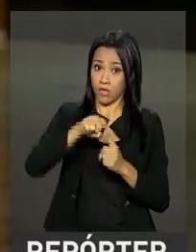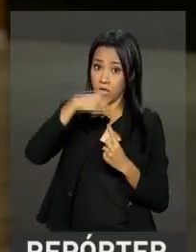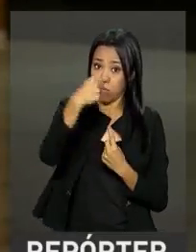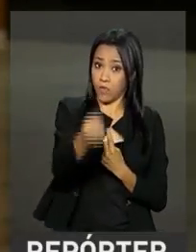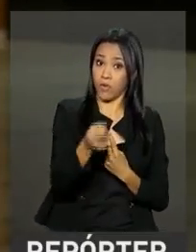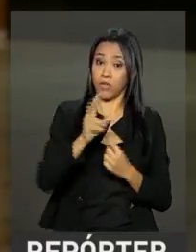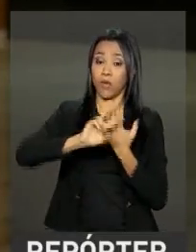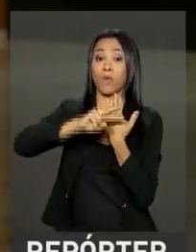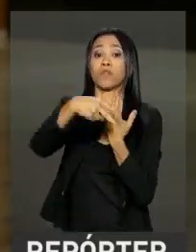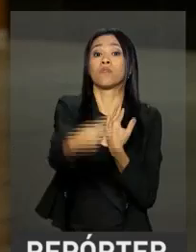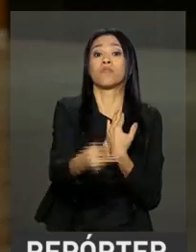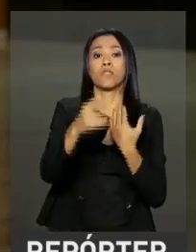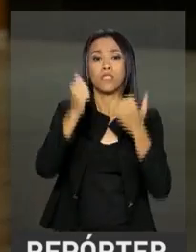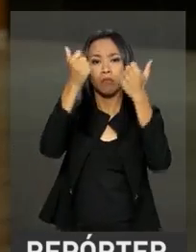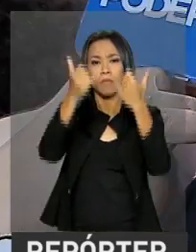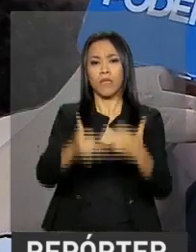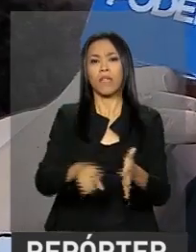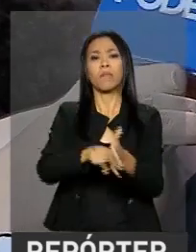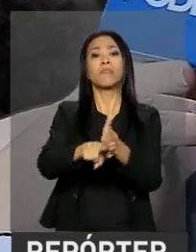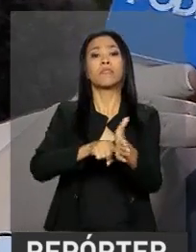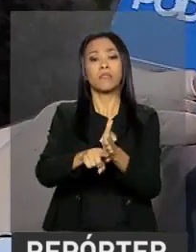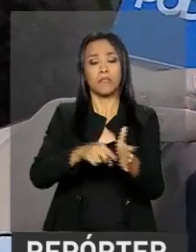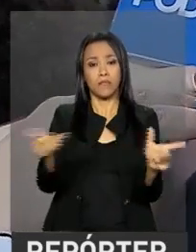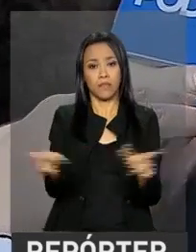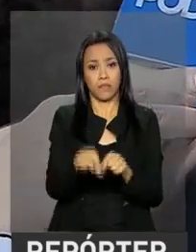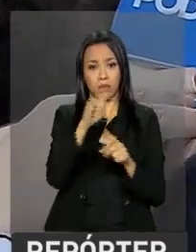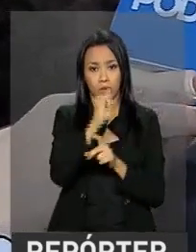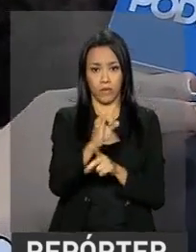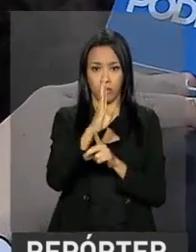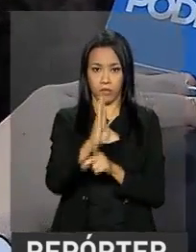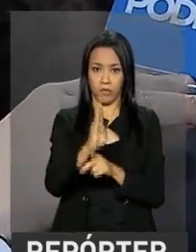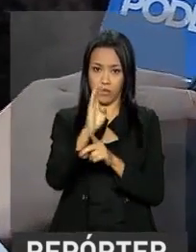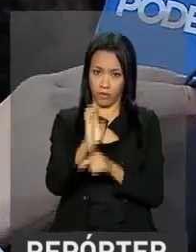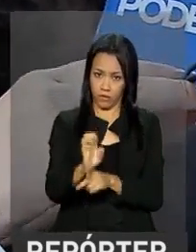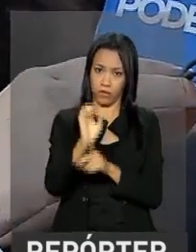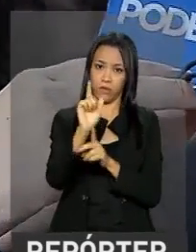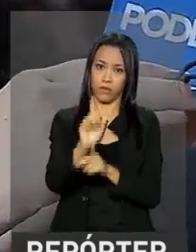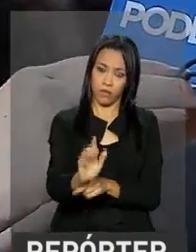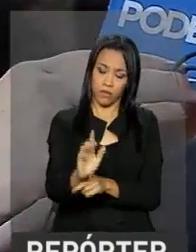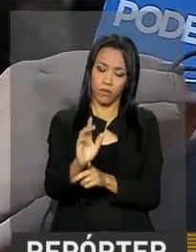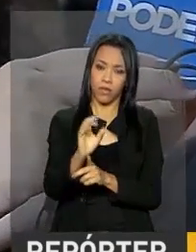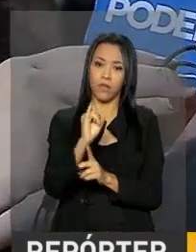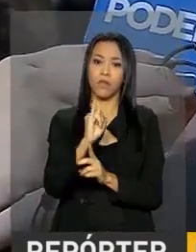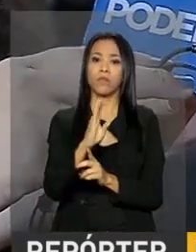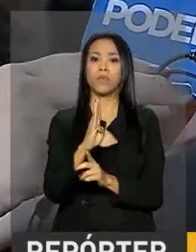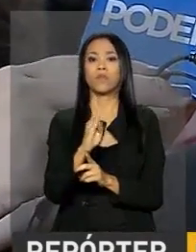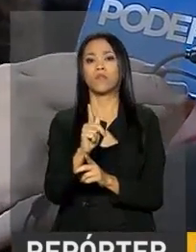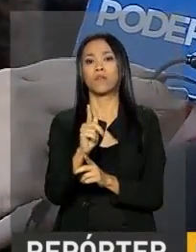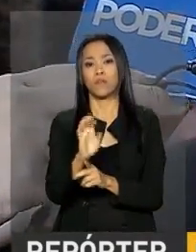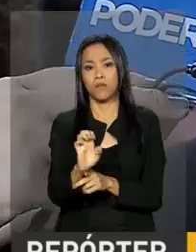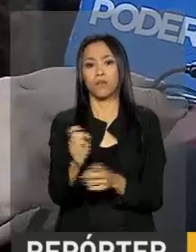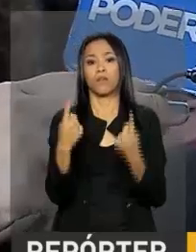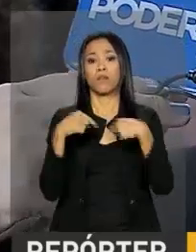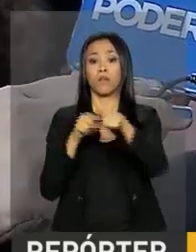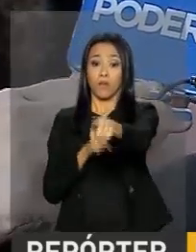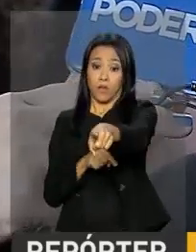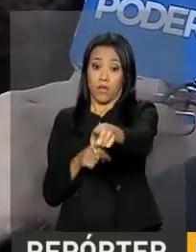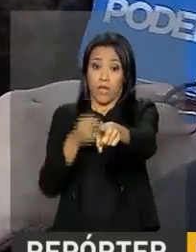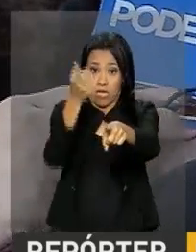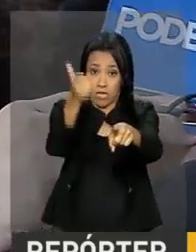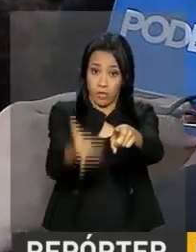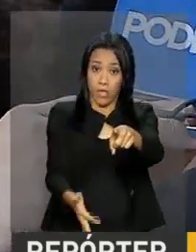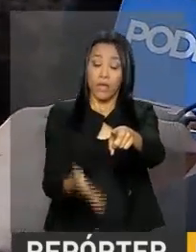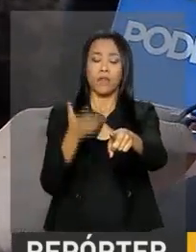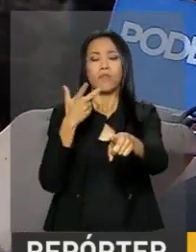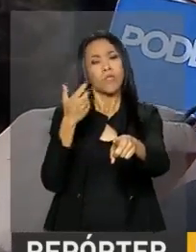resultado divulgado pelo IBGE. Isso significa que o Brasil, de fato, retornou a rota